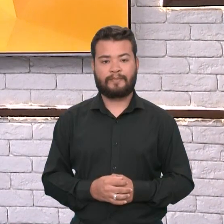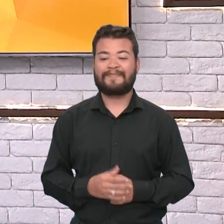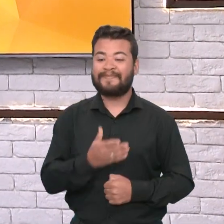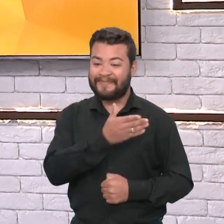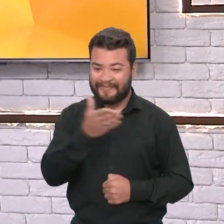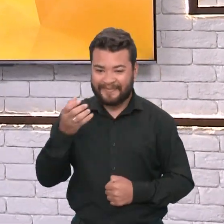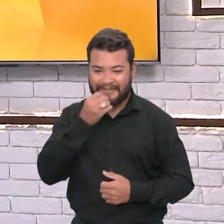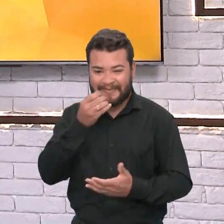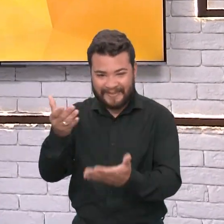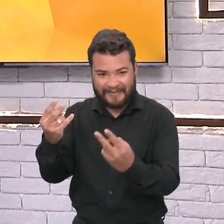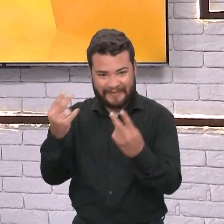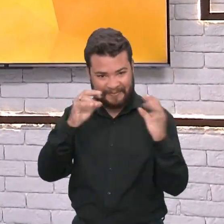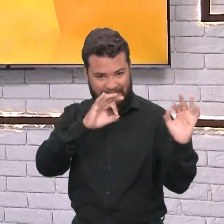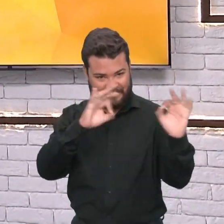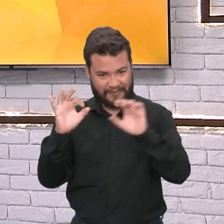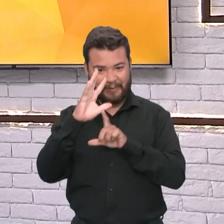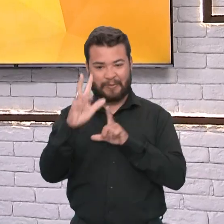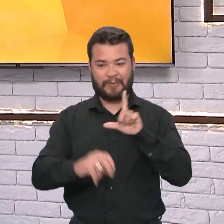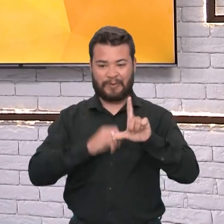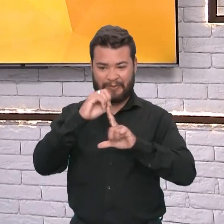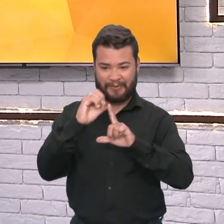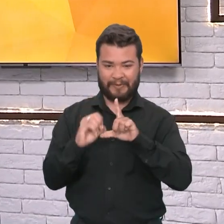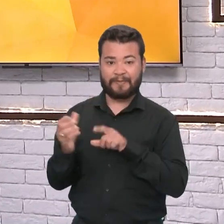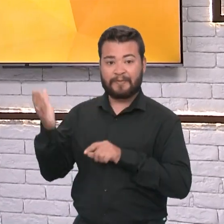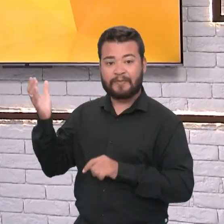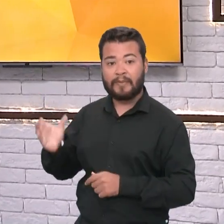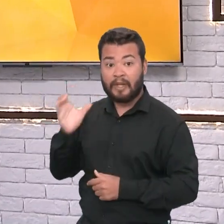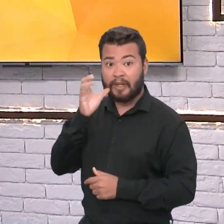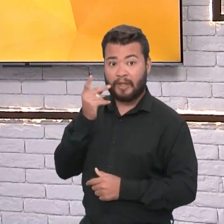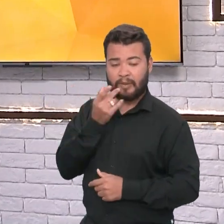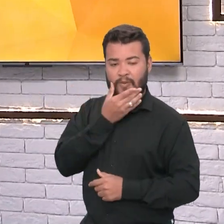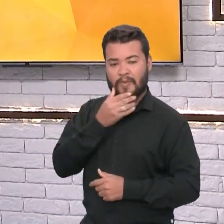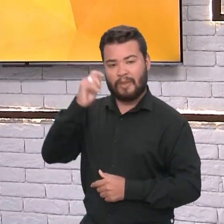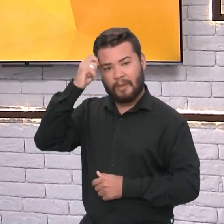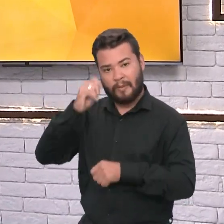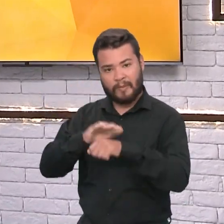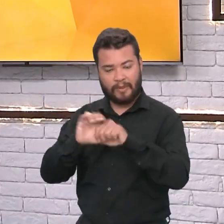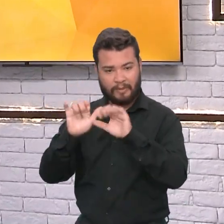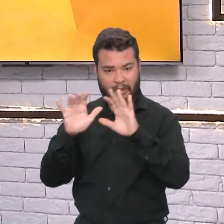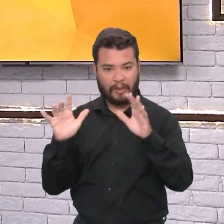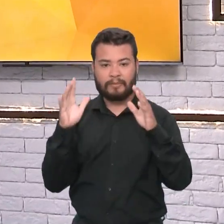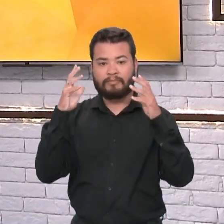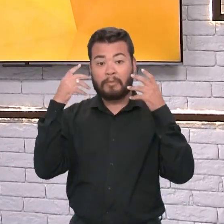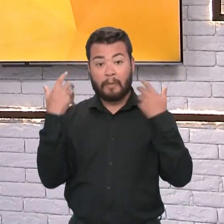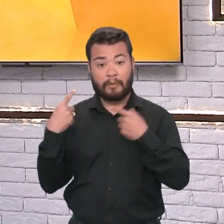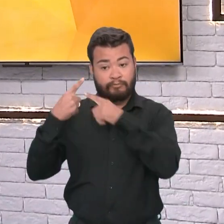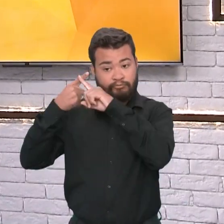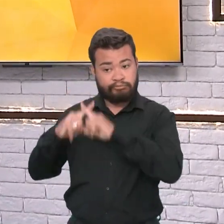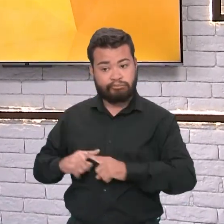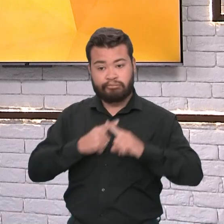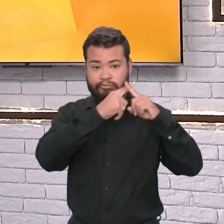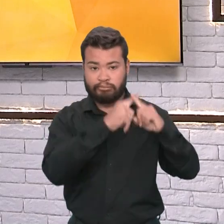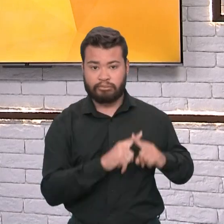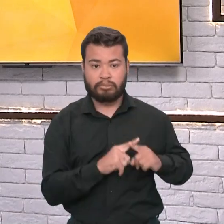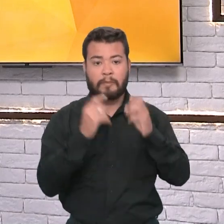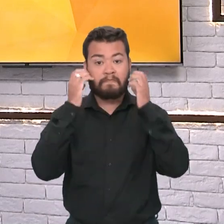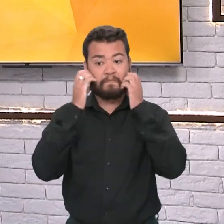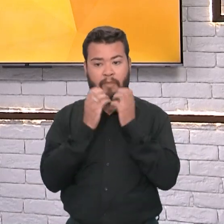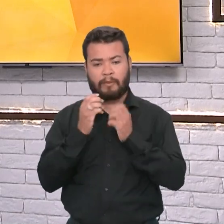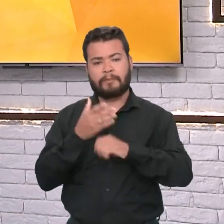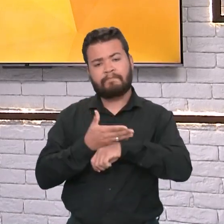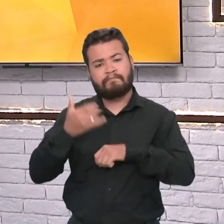Sejam muito bem-vindos ao Mundo UFG, eu sou Cássio Neves, um homem negro de pele clara, com cabelos trançados, com tranças longas e eu uso barba. Eu sempre